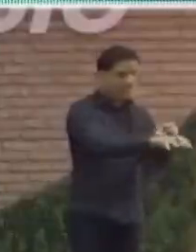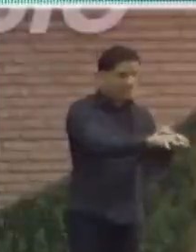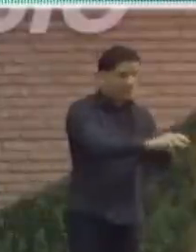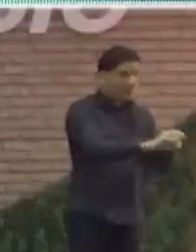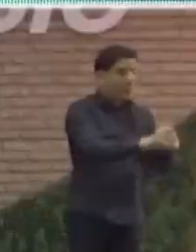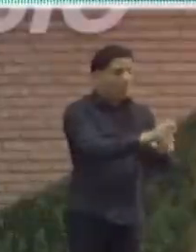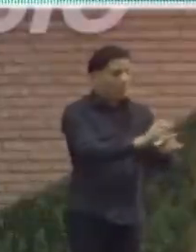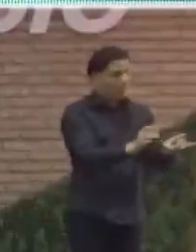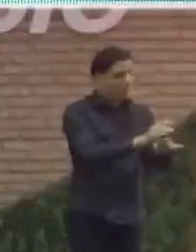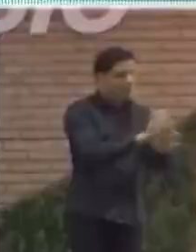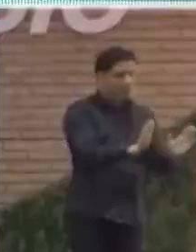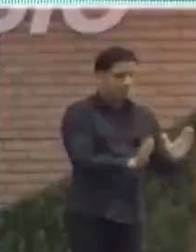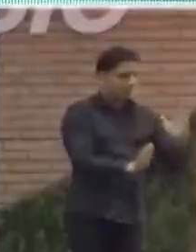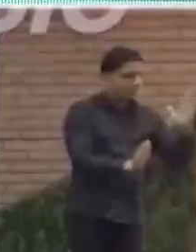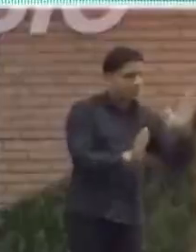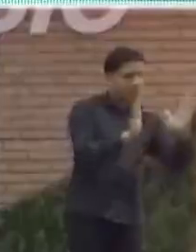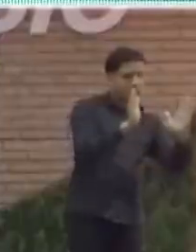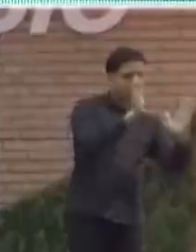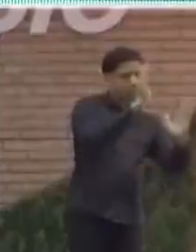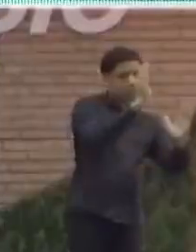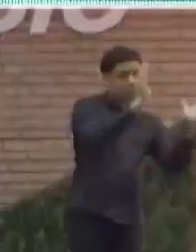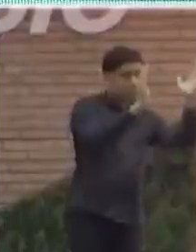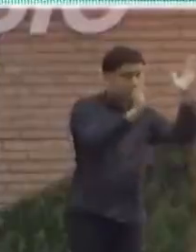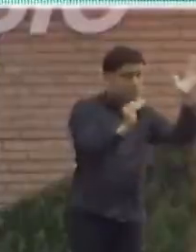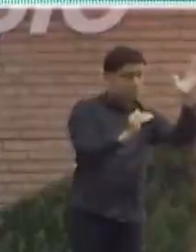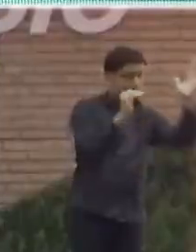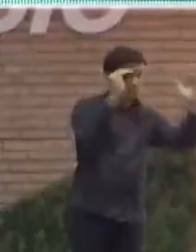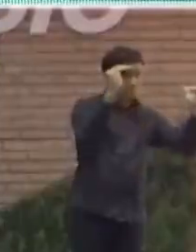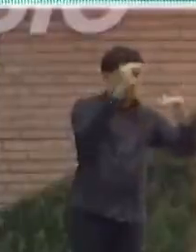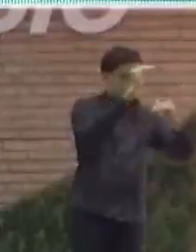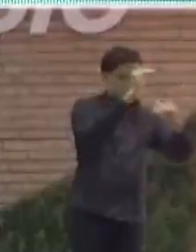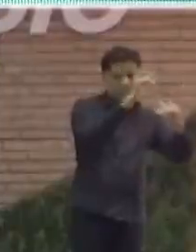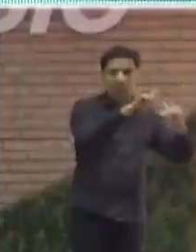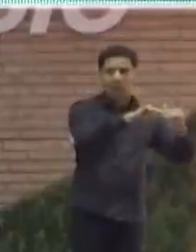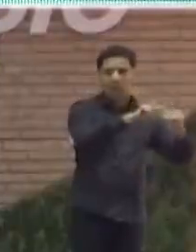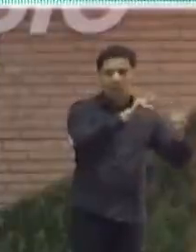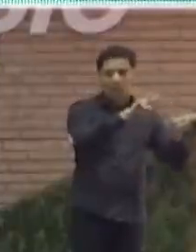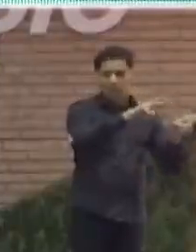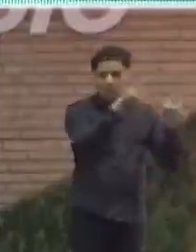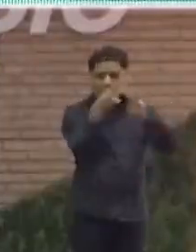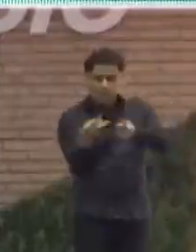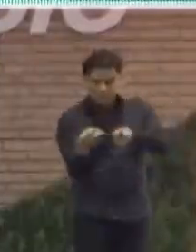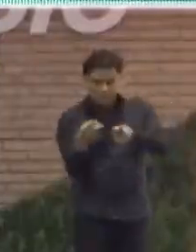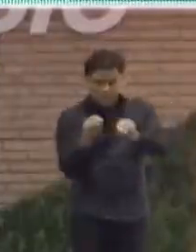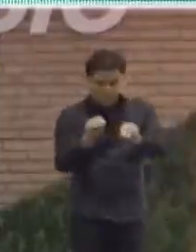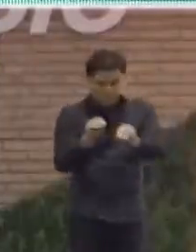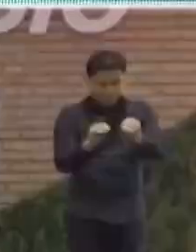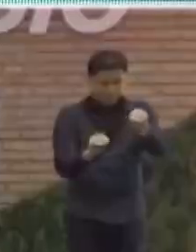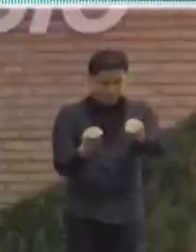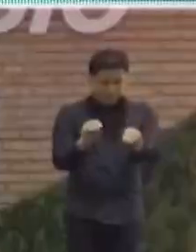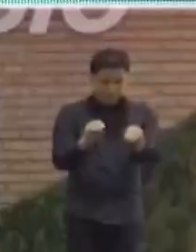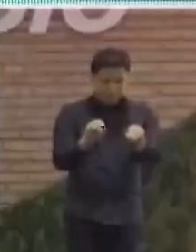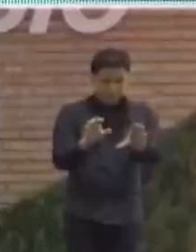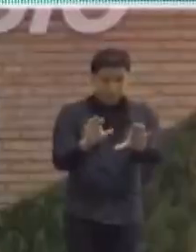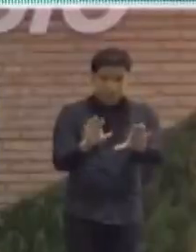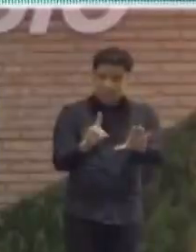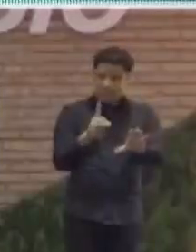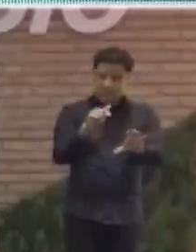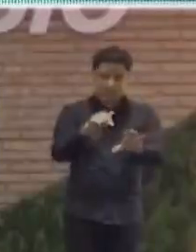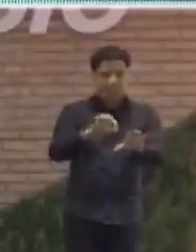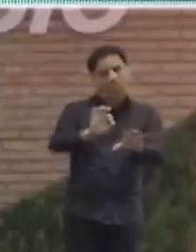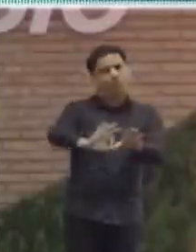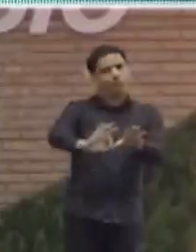você transportava para o lote de cá, você, né, dos